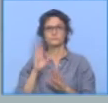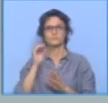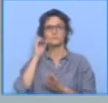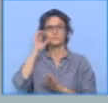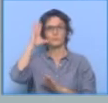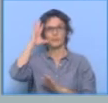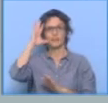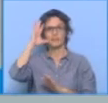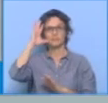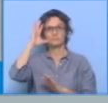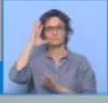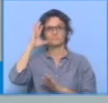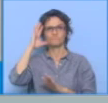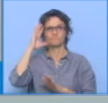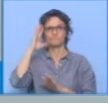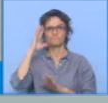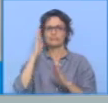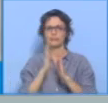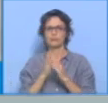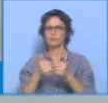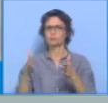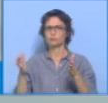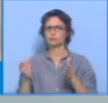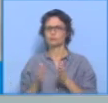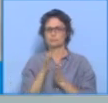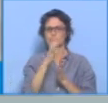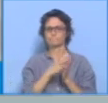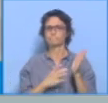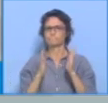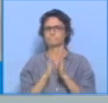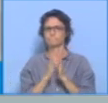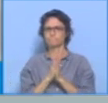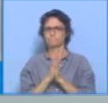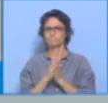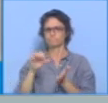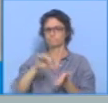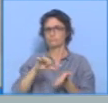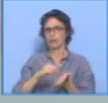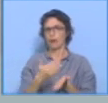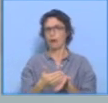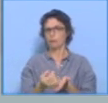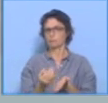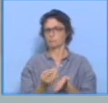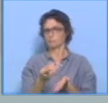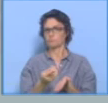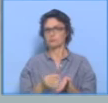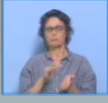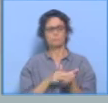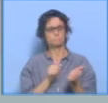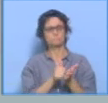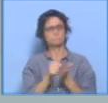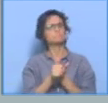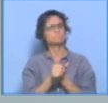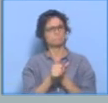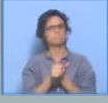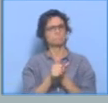Olá, muito boa tarde. Em todas as religiões, os textos sagrados têm uma grande centralidade. A Bíblia, nomeadamente, inspira diferentes